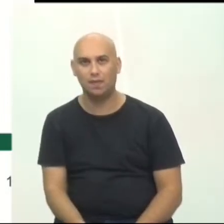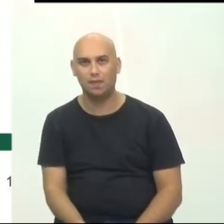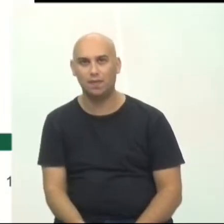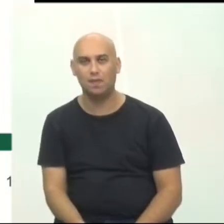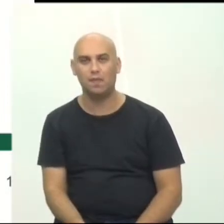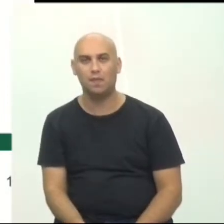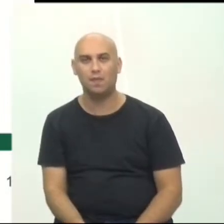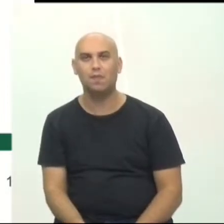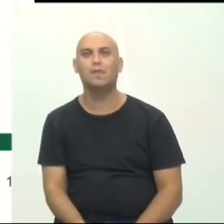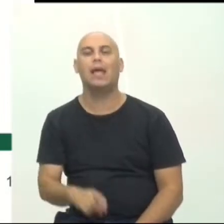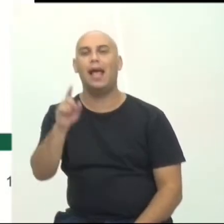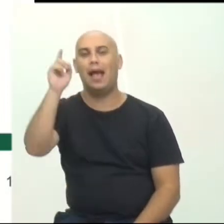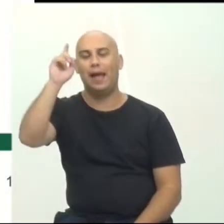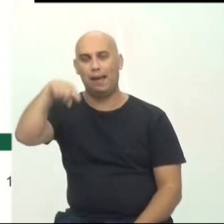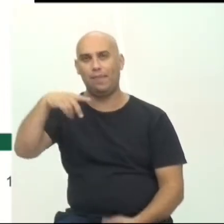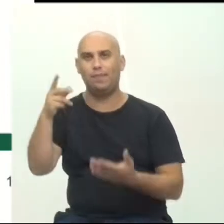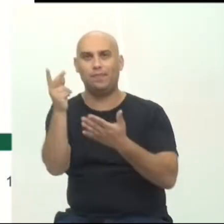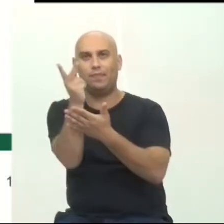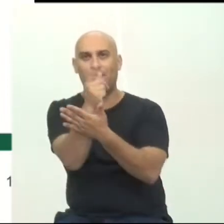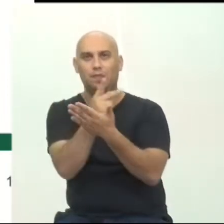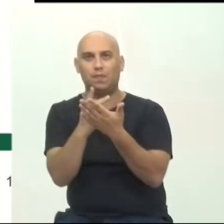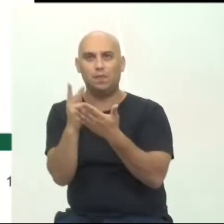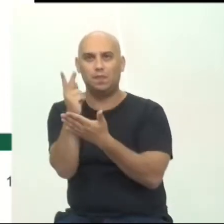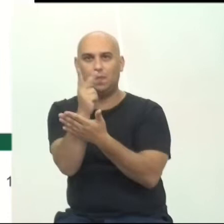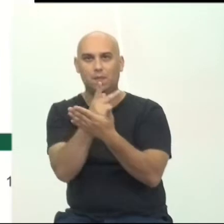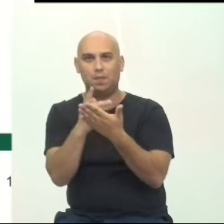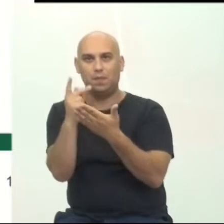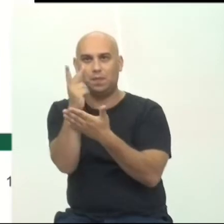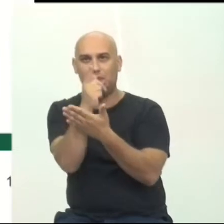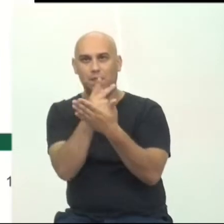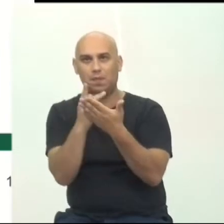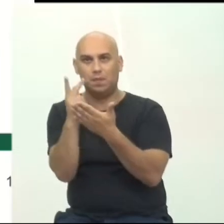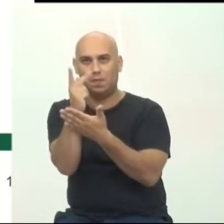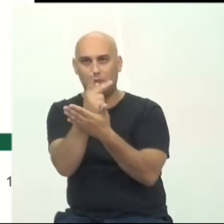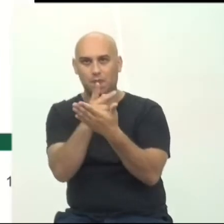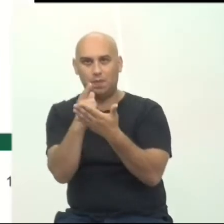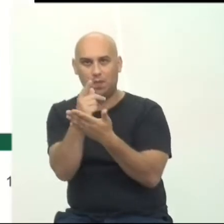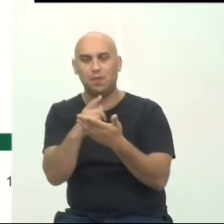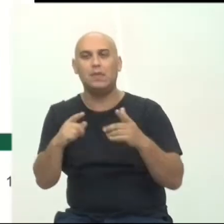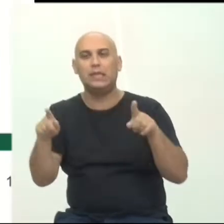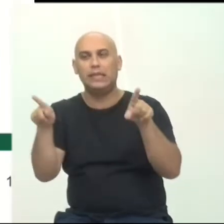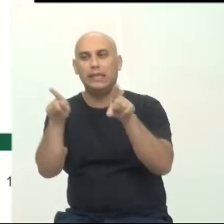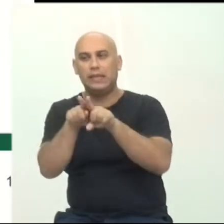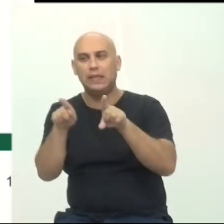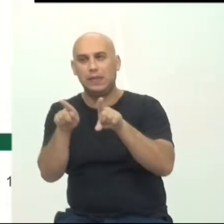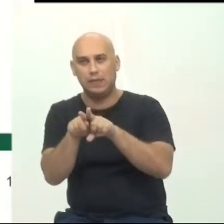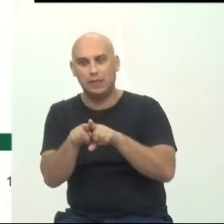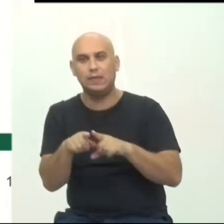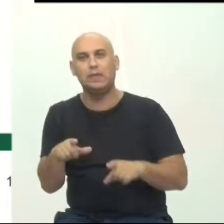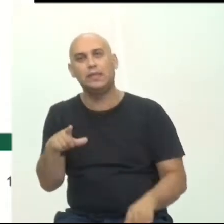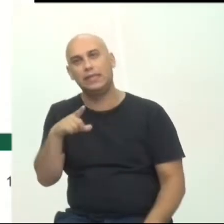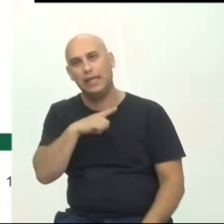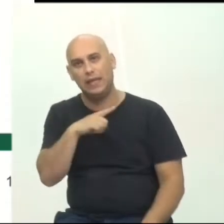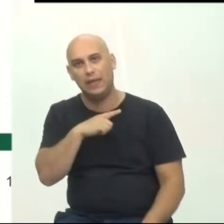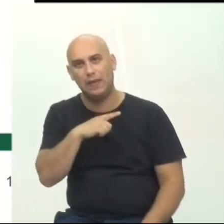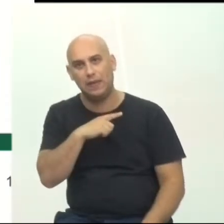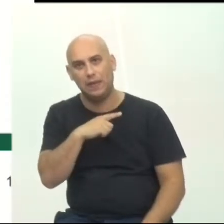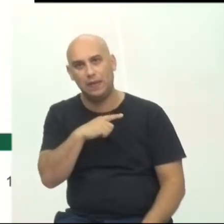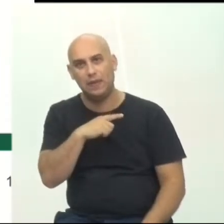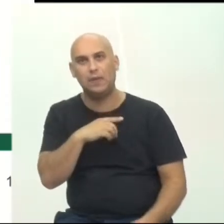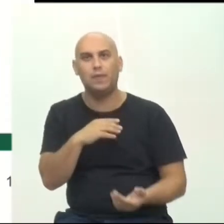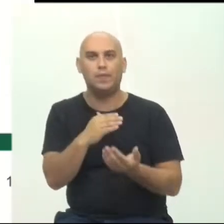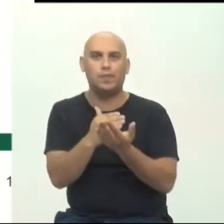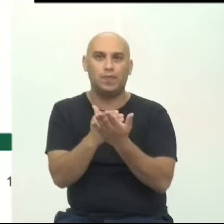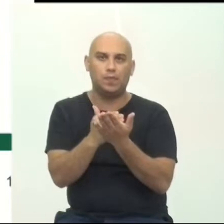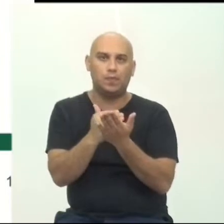o desenho, então, do canteiro central da Avenida Centenário, né, que tem, começar de fora